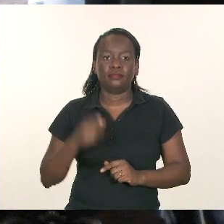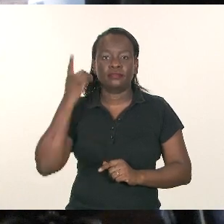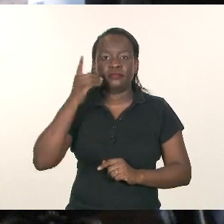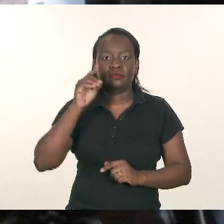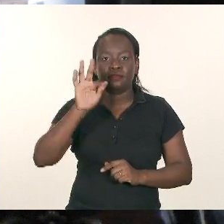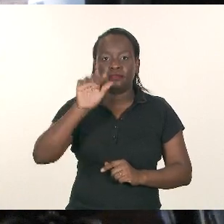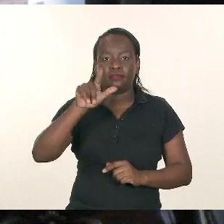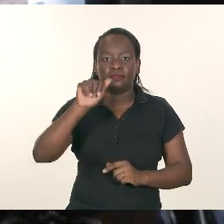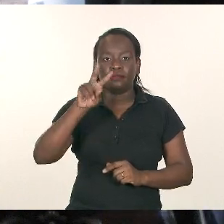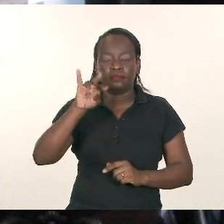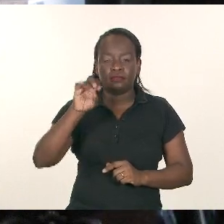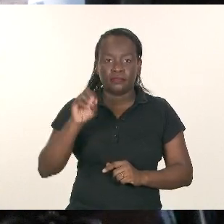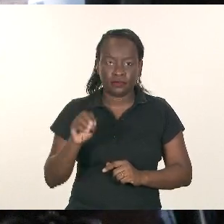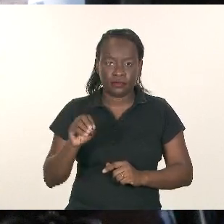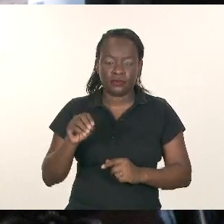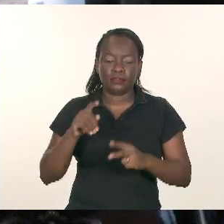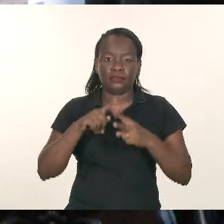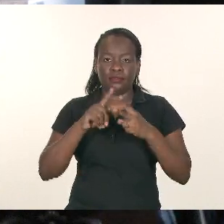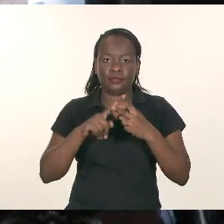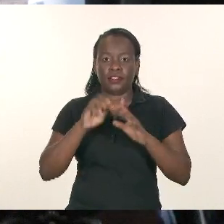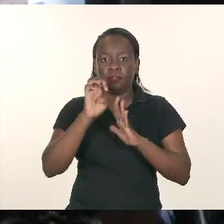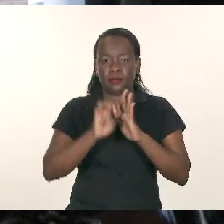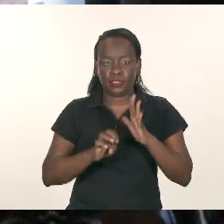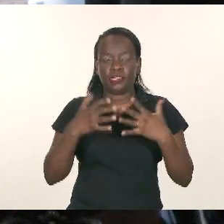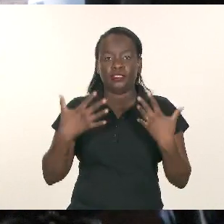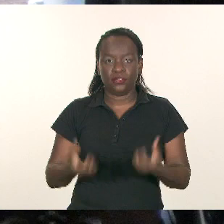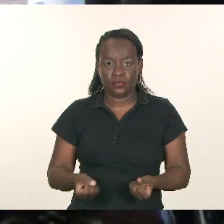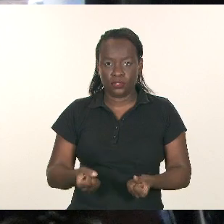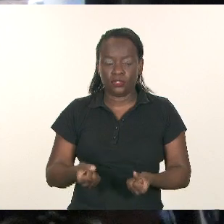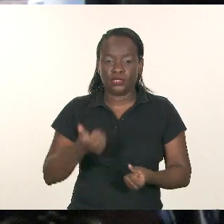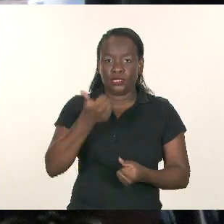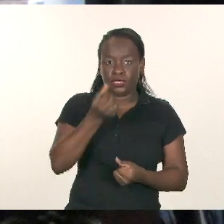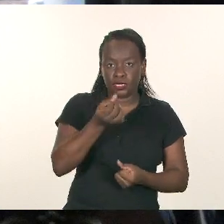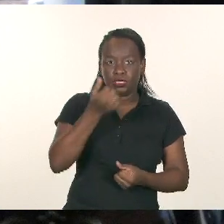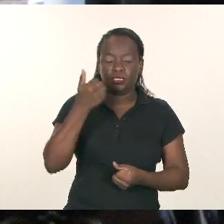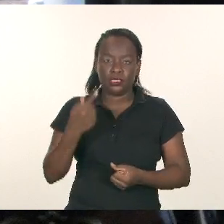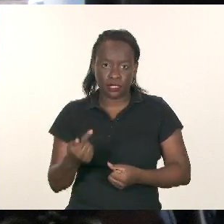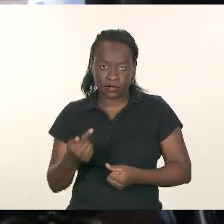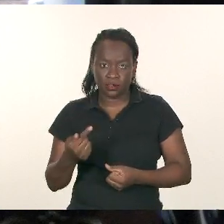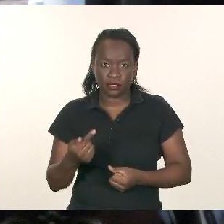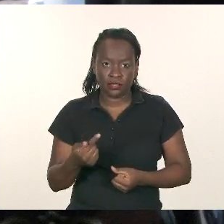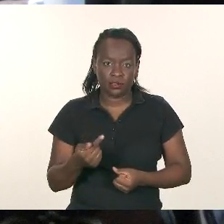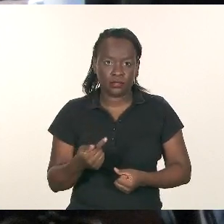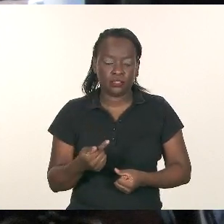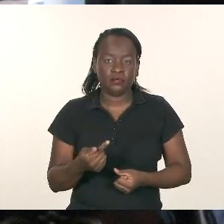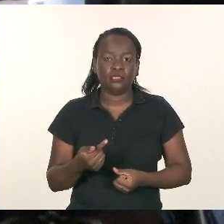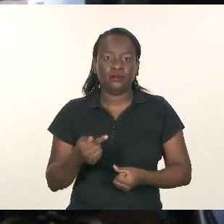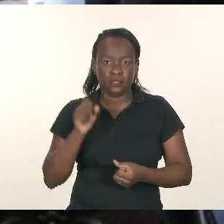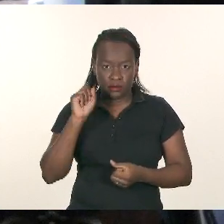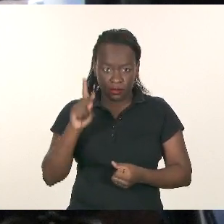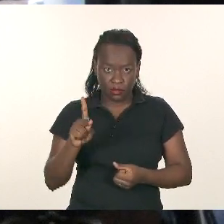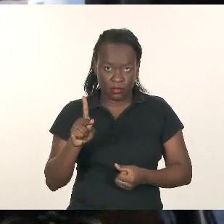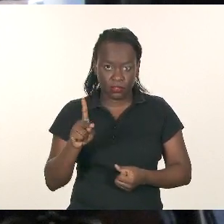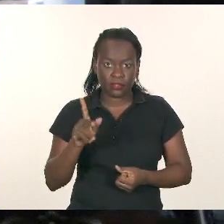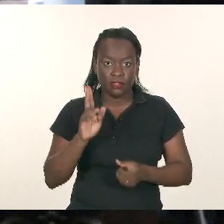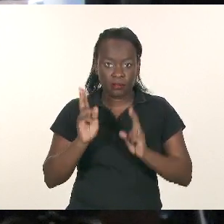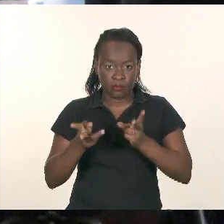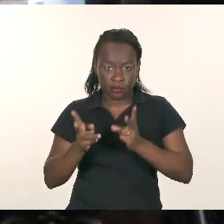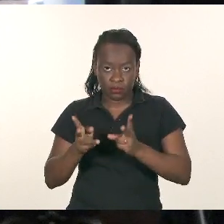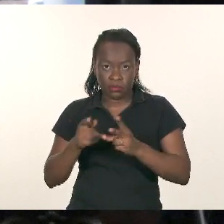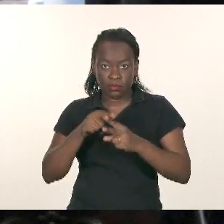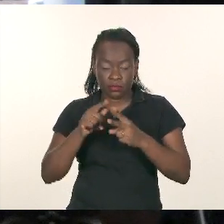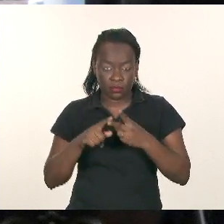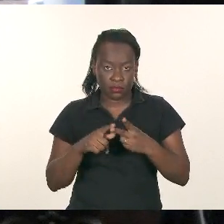Deputado Flávio, duas emendas foram acatadas, as 16 e 17. Está ok? Vai manter os outros